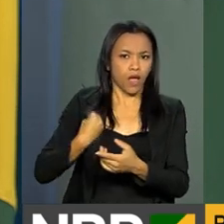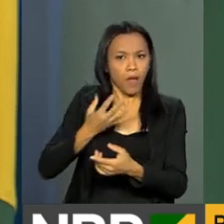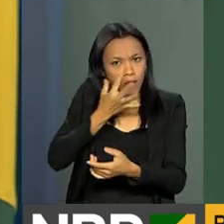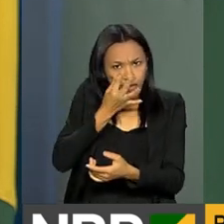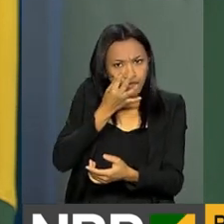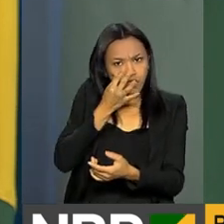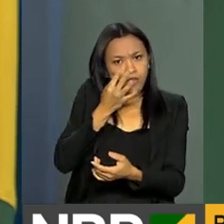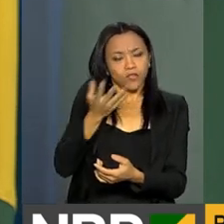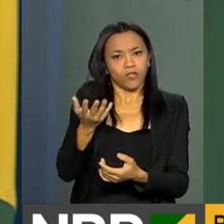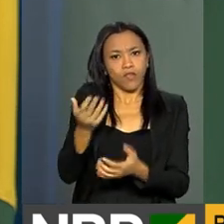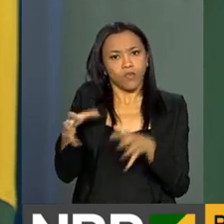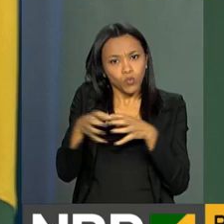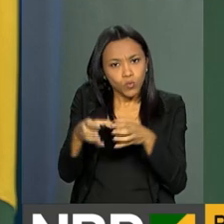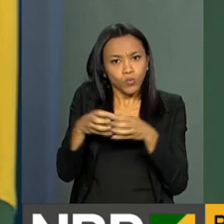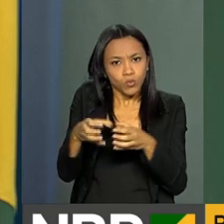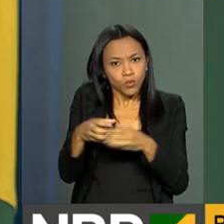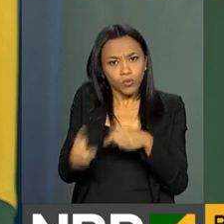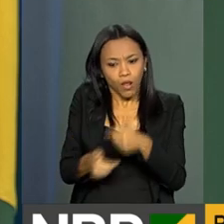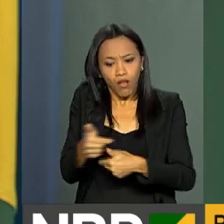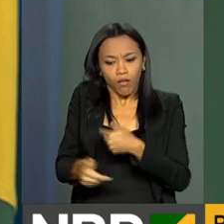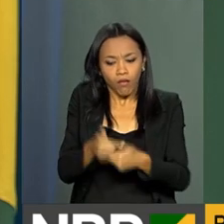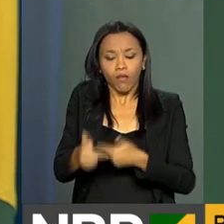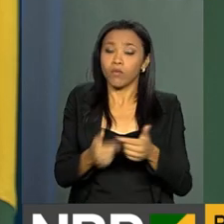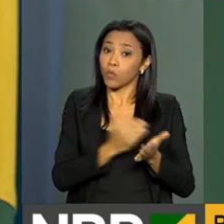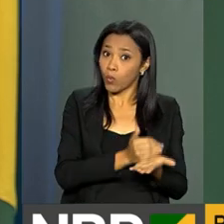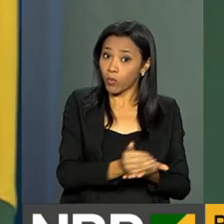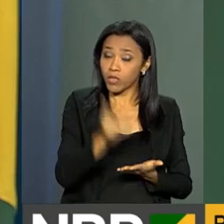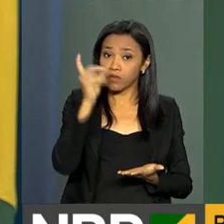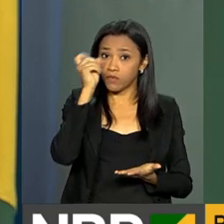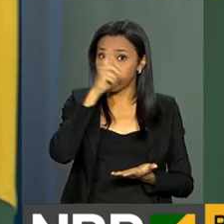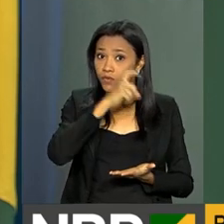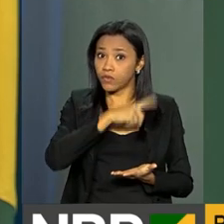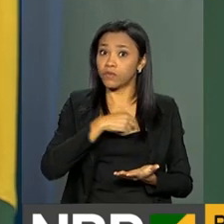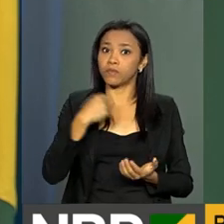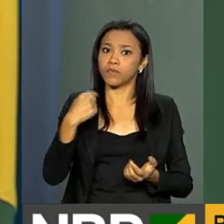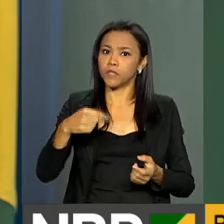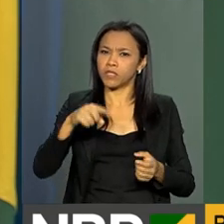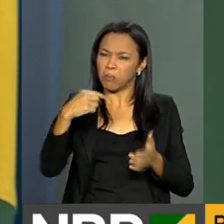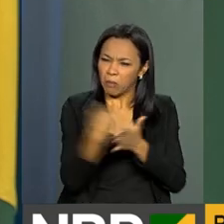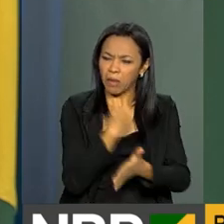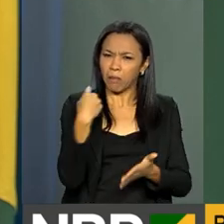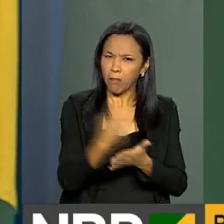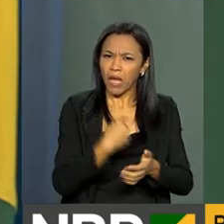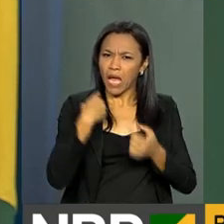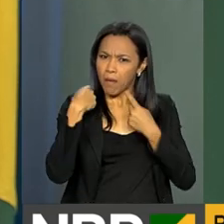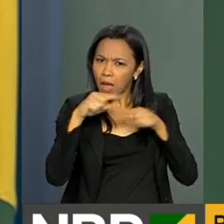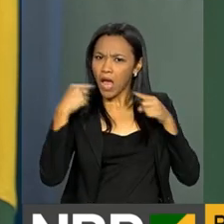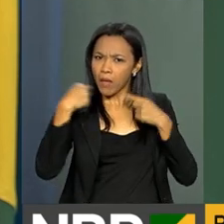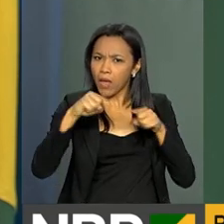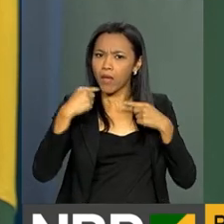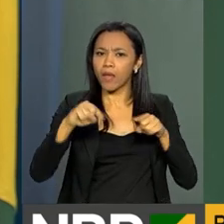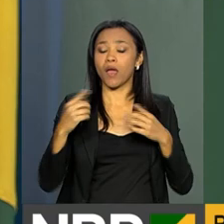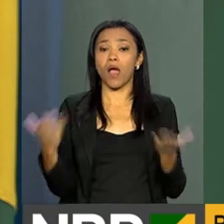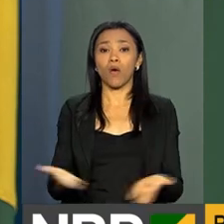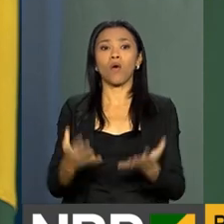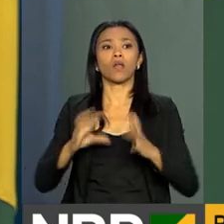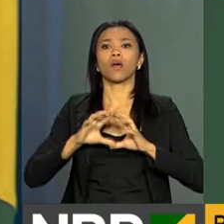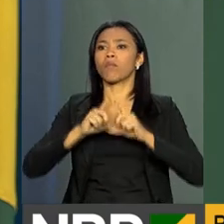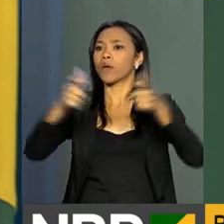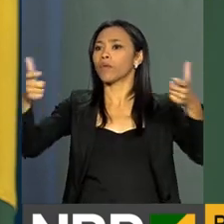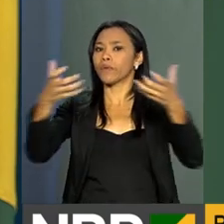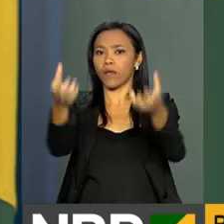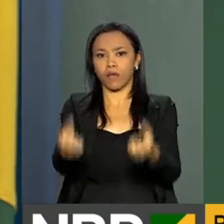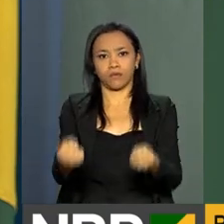E ela no começo foi muito contestada, mas hoje é aplaudida e reconhecida por todo o setor educacional,